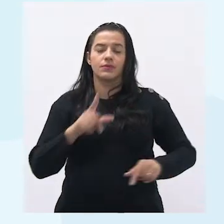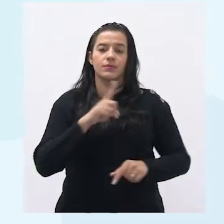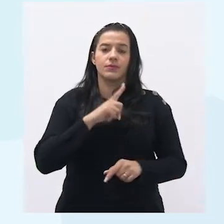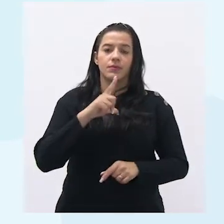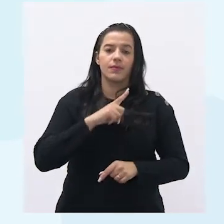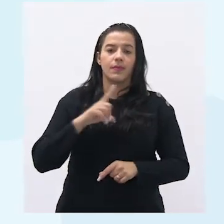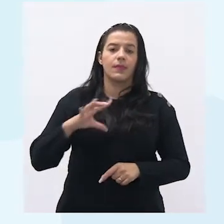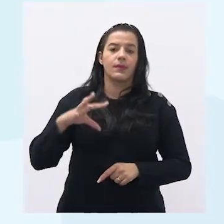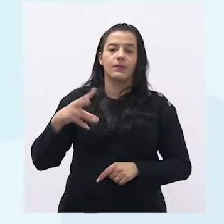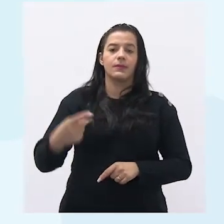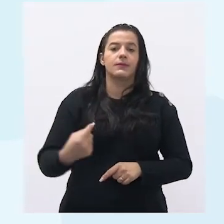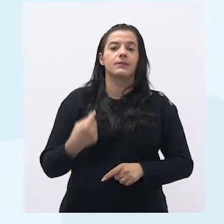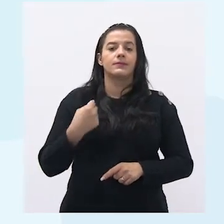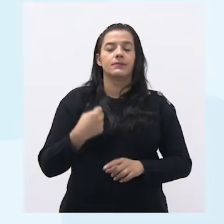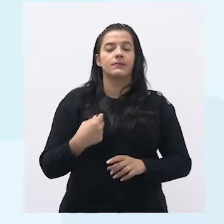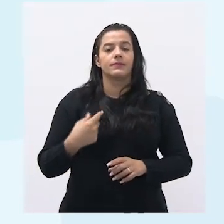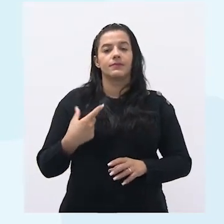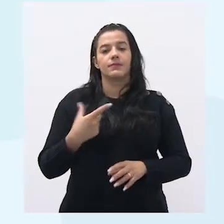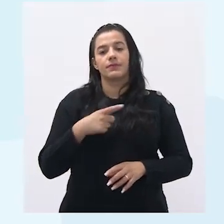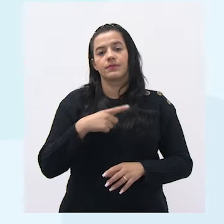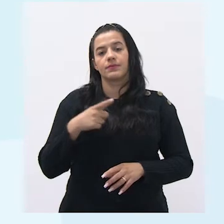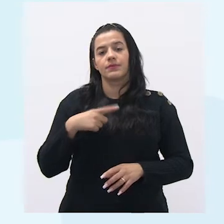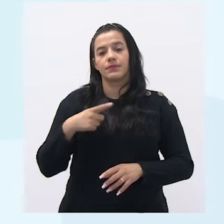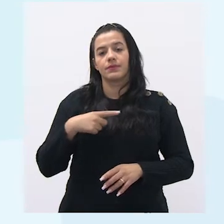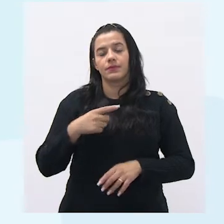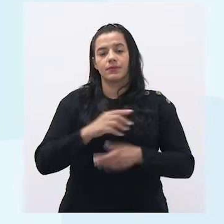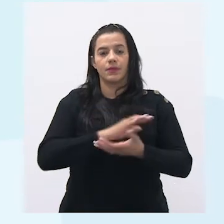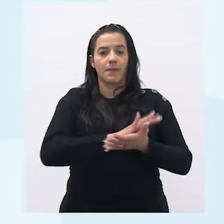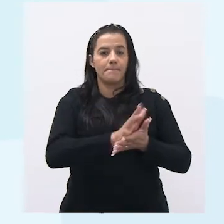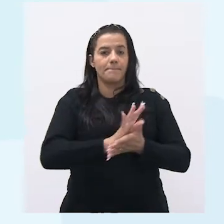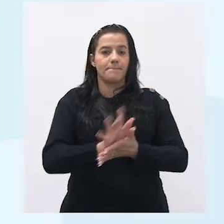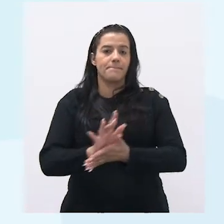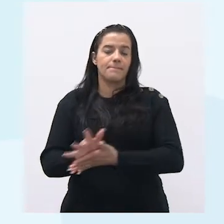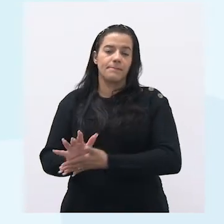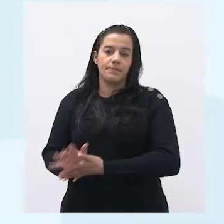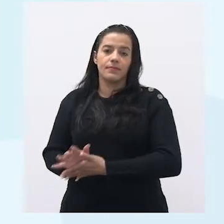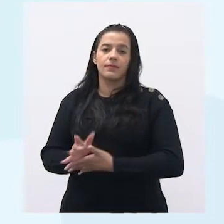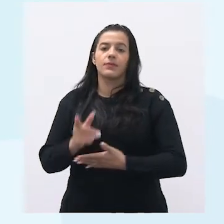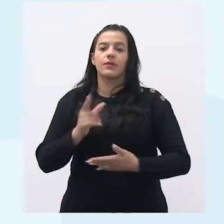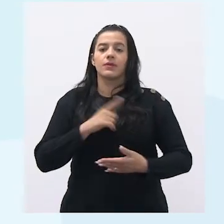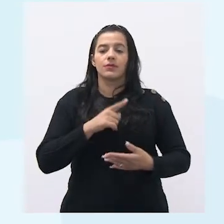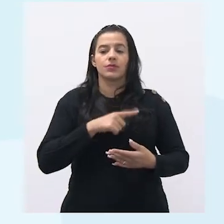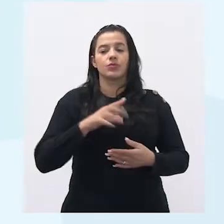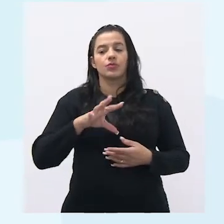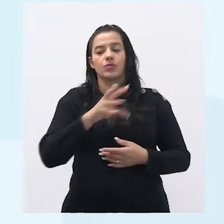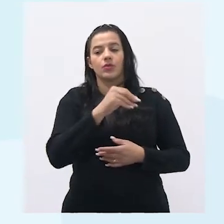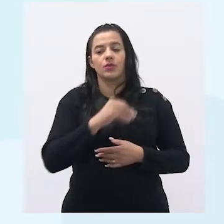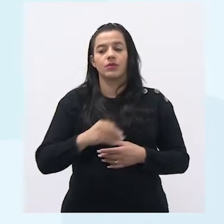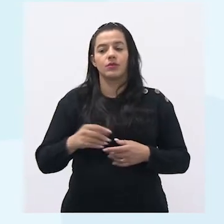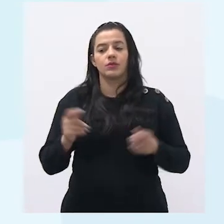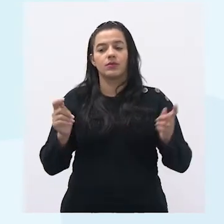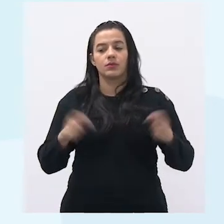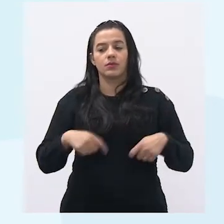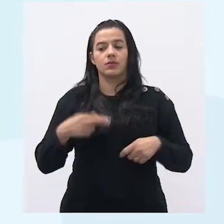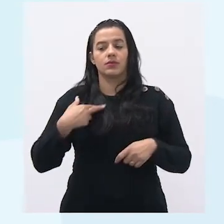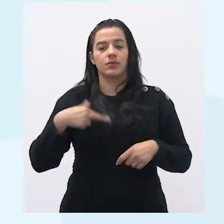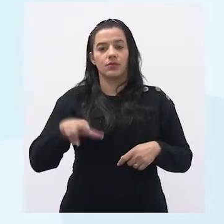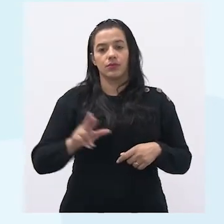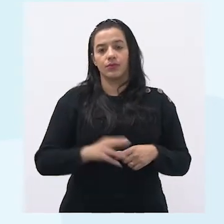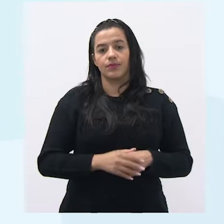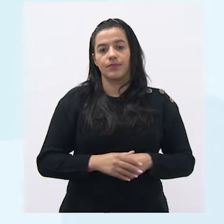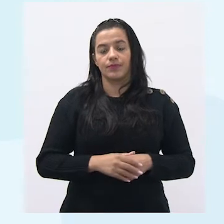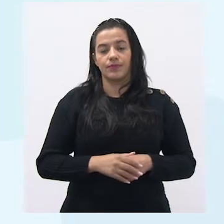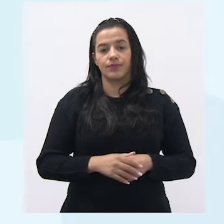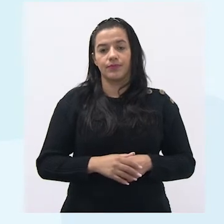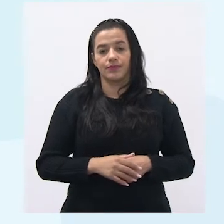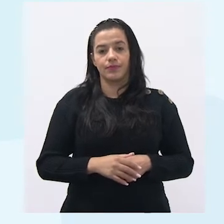até a possibilidade da não tolerância religiosa, né, da